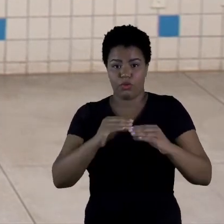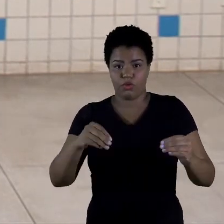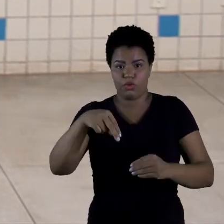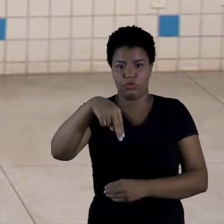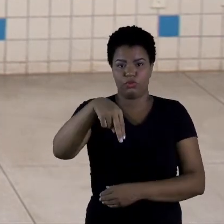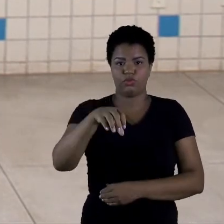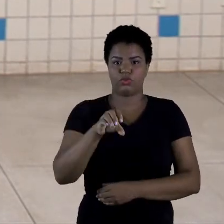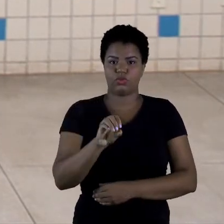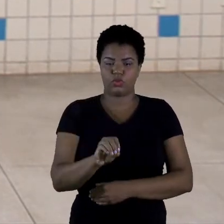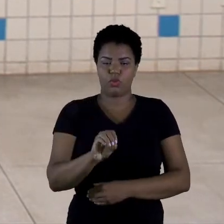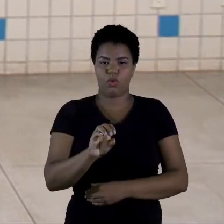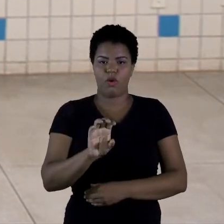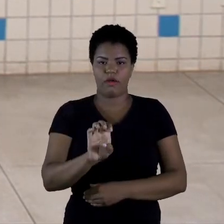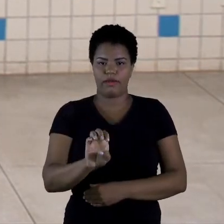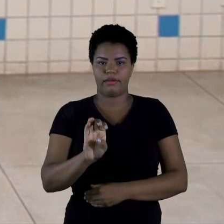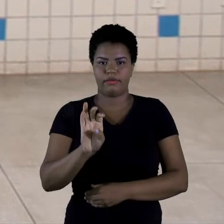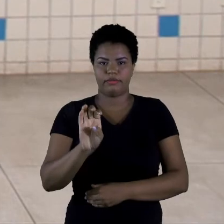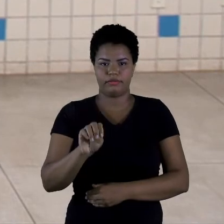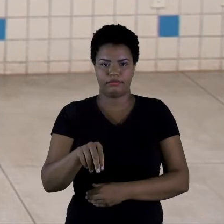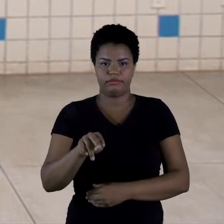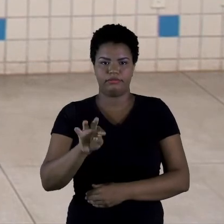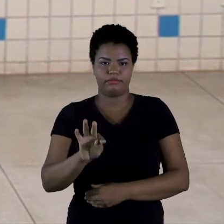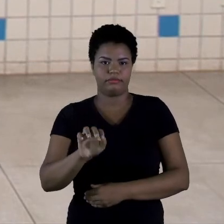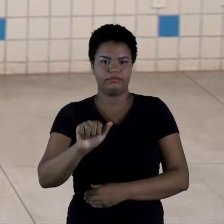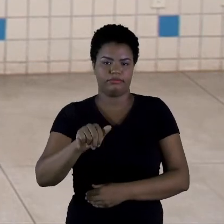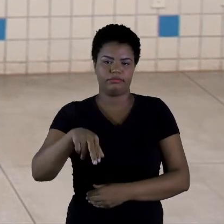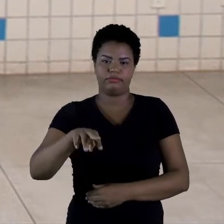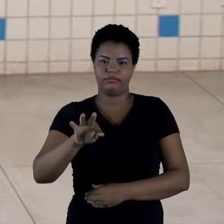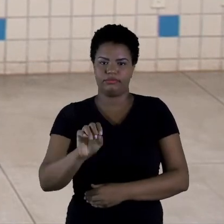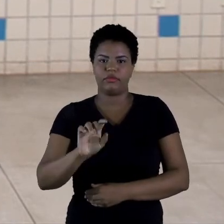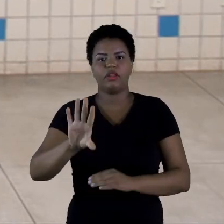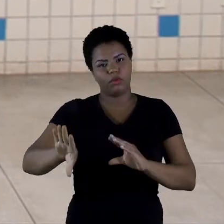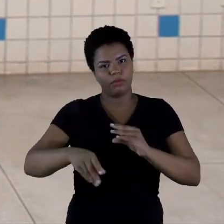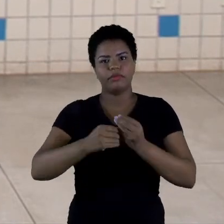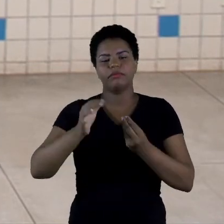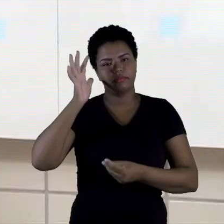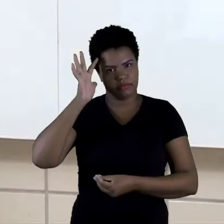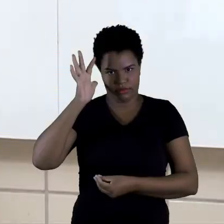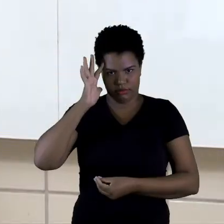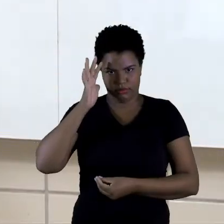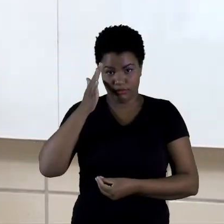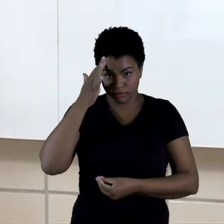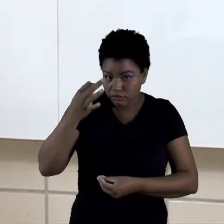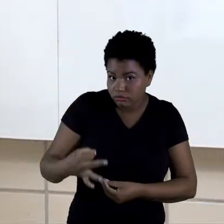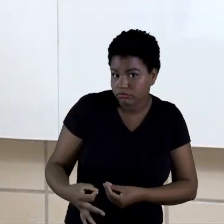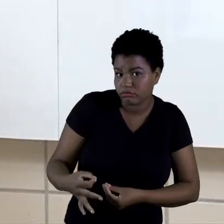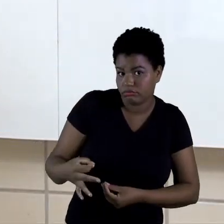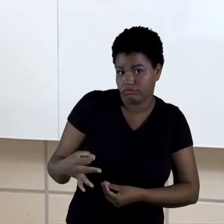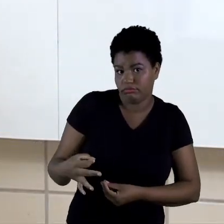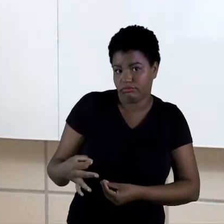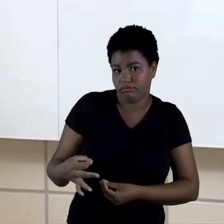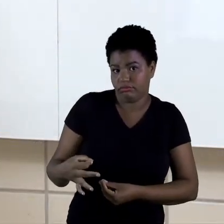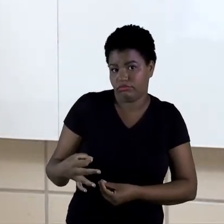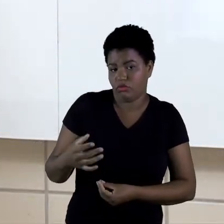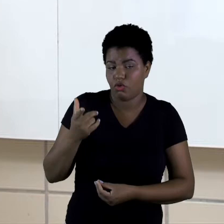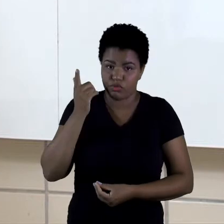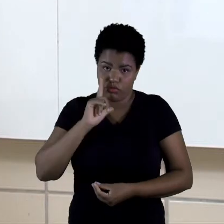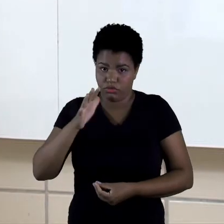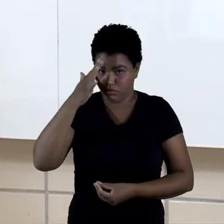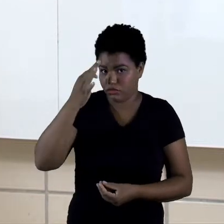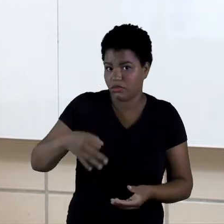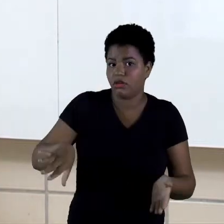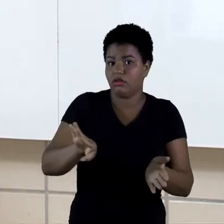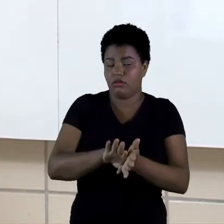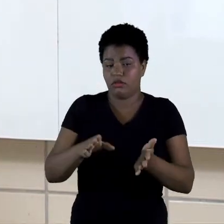está complementando o meu pensamento. Estão compreendendo? Compreendendo até agora, entendendo